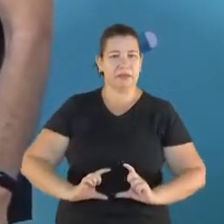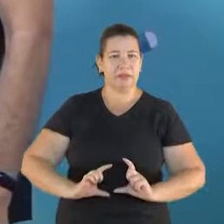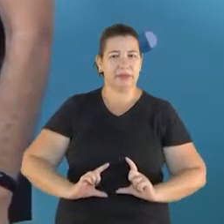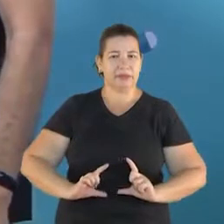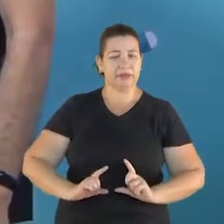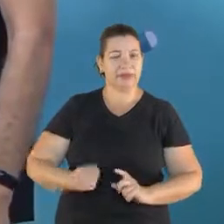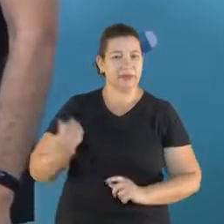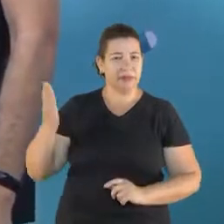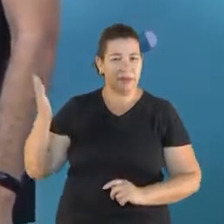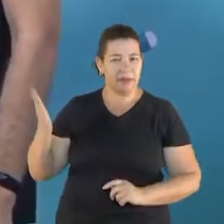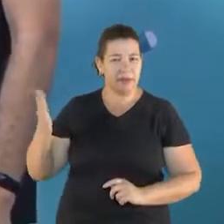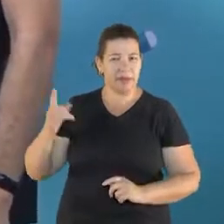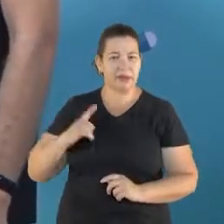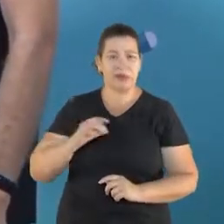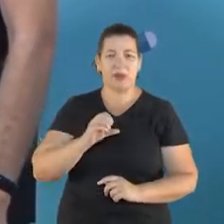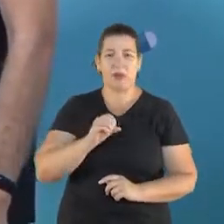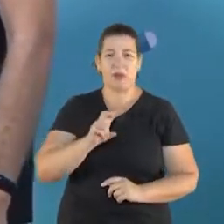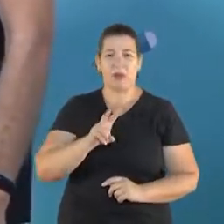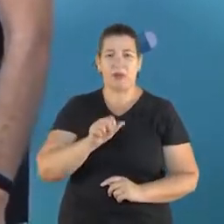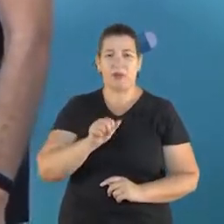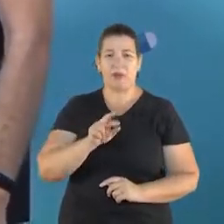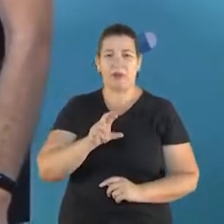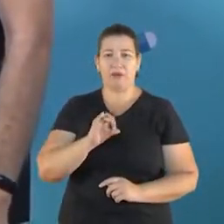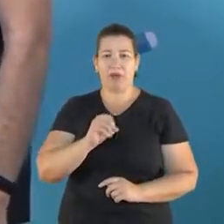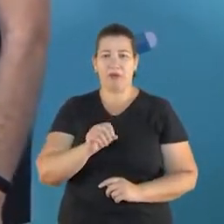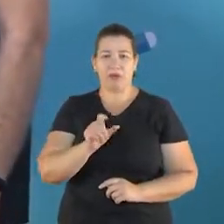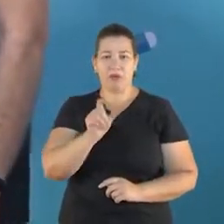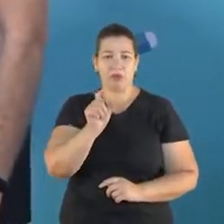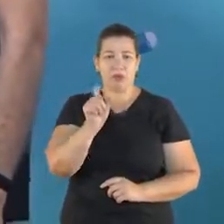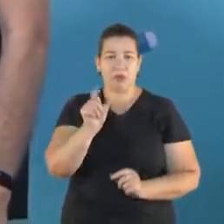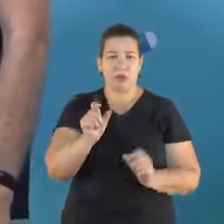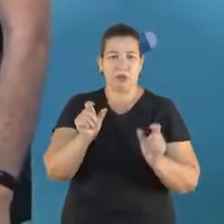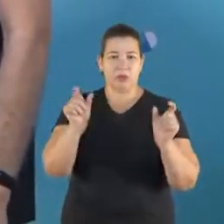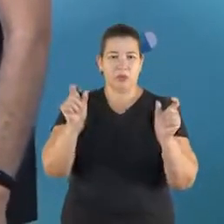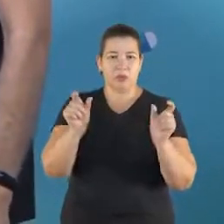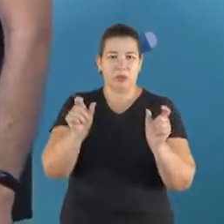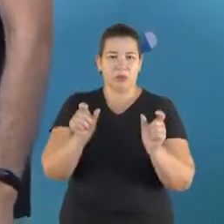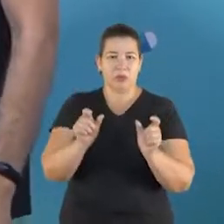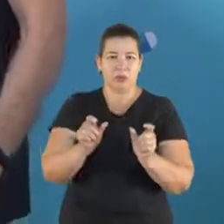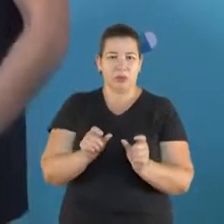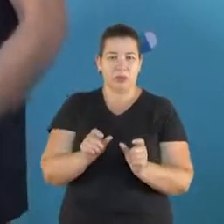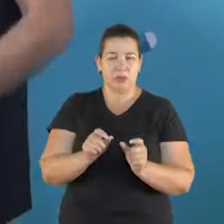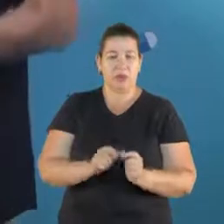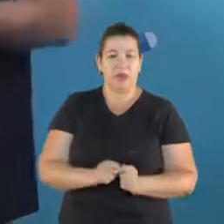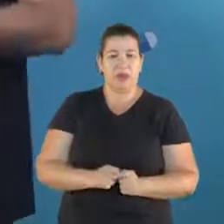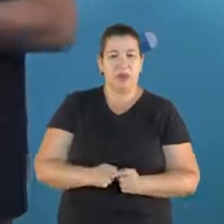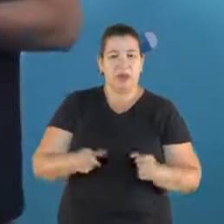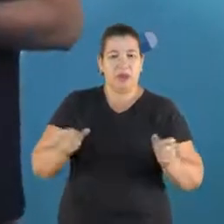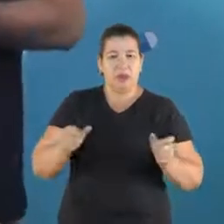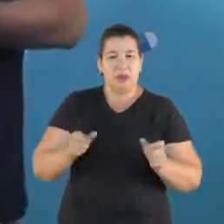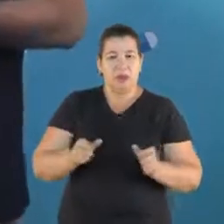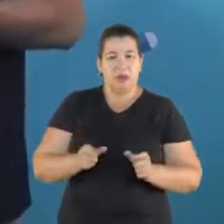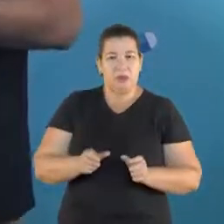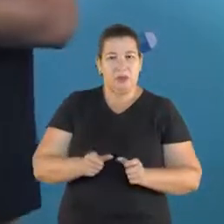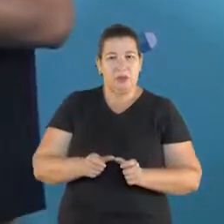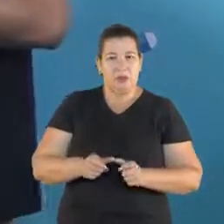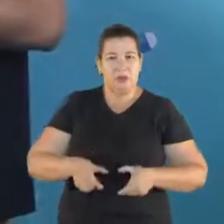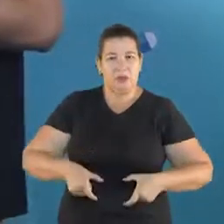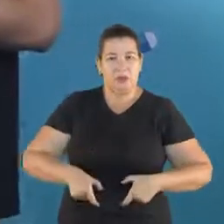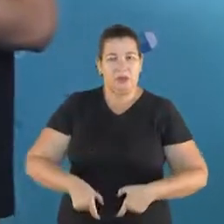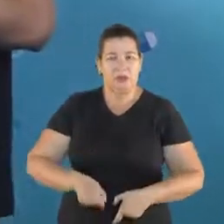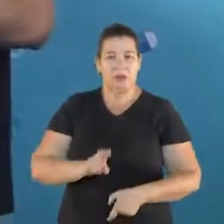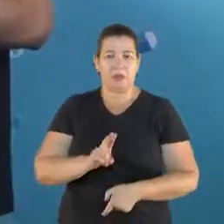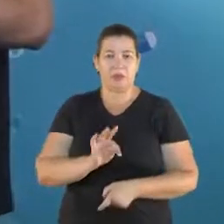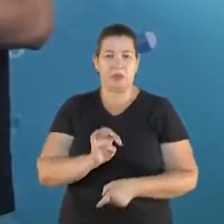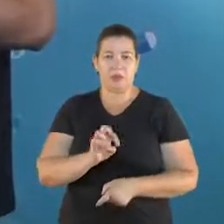do ovário, ele vai passar por esse tubo, que são denominadas tubas uterinas, e vai chegar até o útero, que nós temos